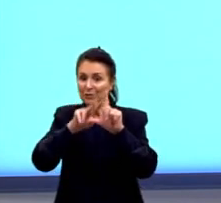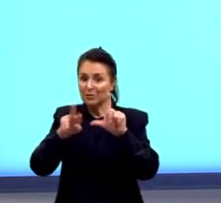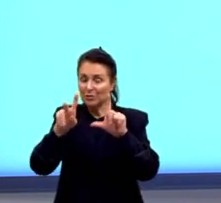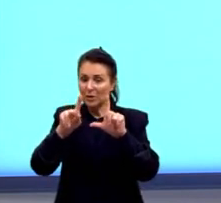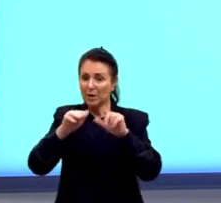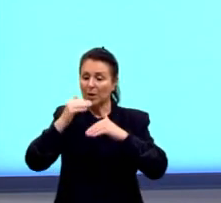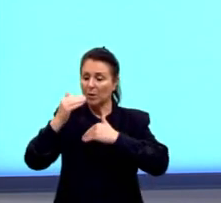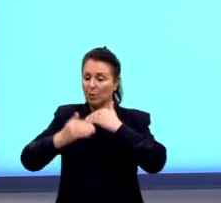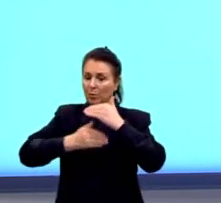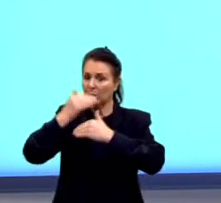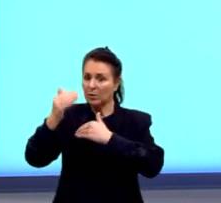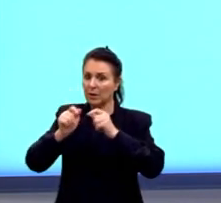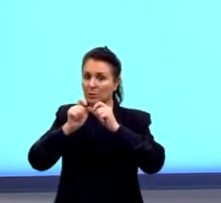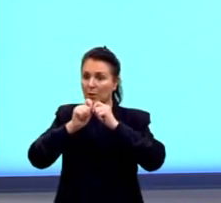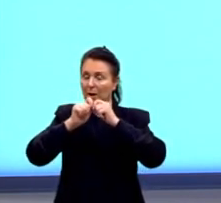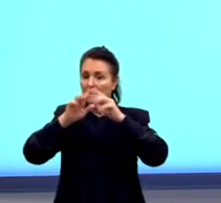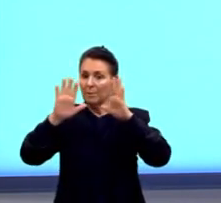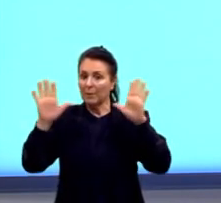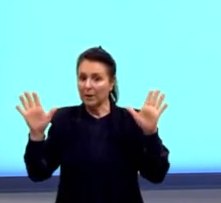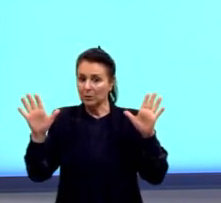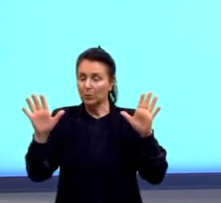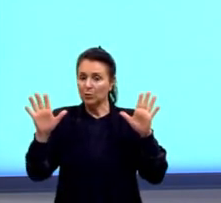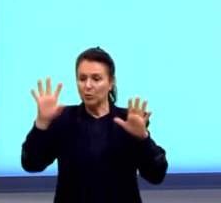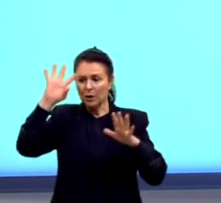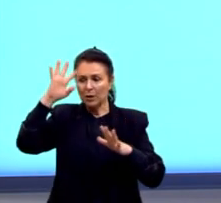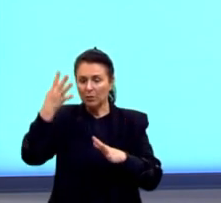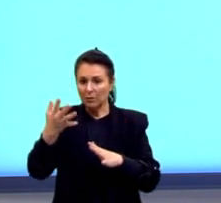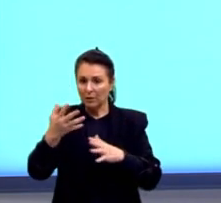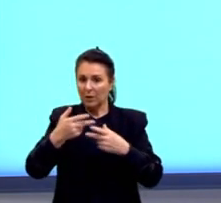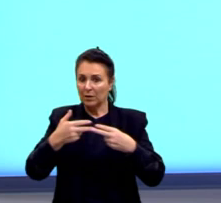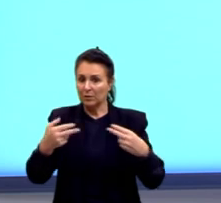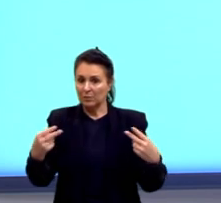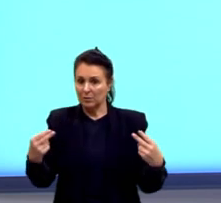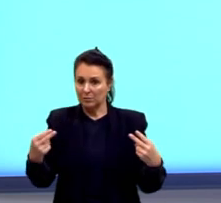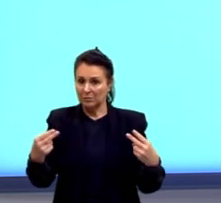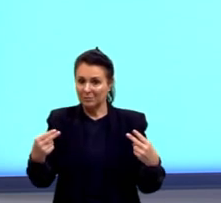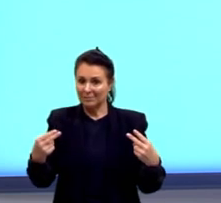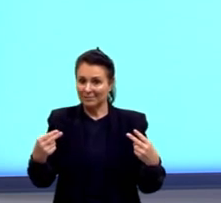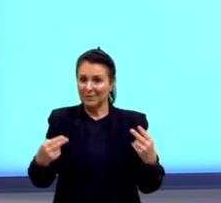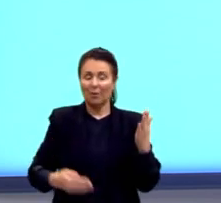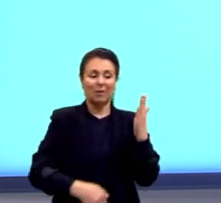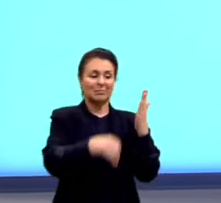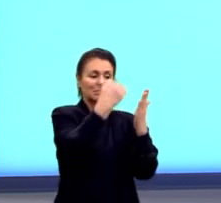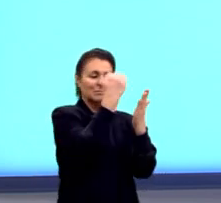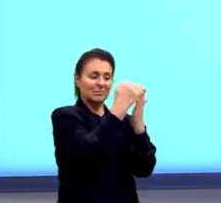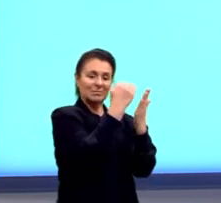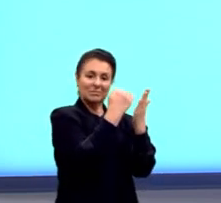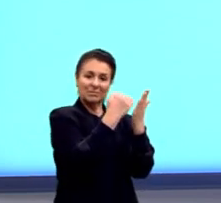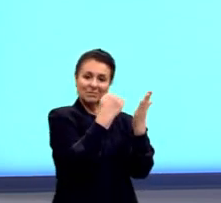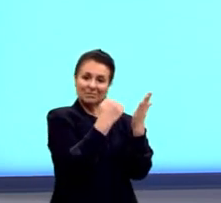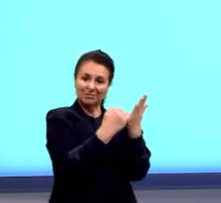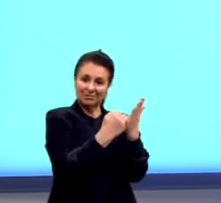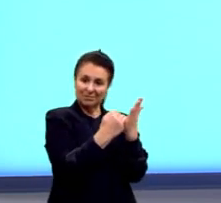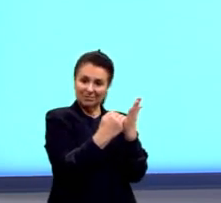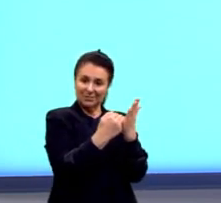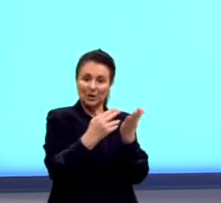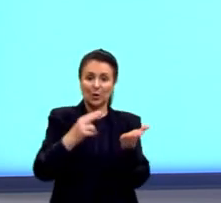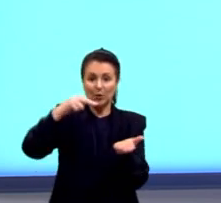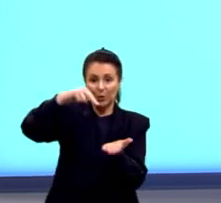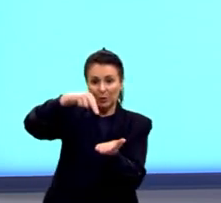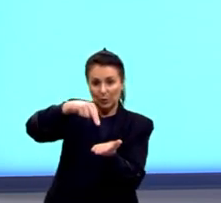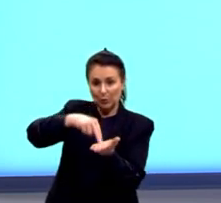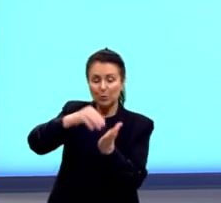processo aberto de tomar decisão isso aqui a gente tá enumerando argumentos neutralidade